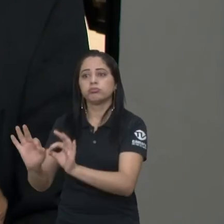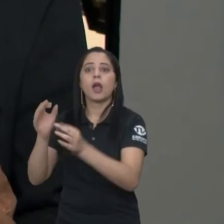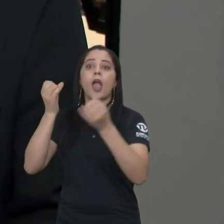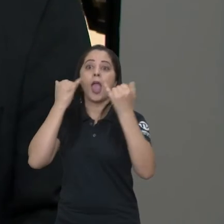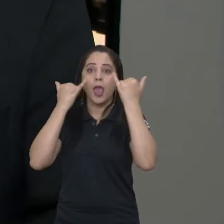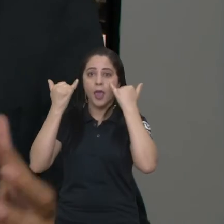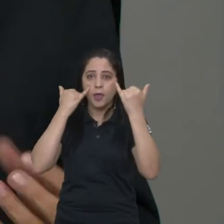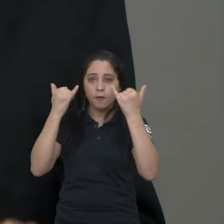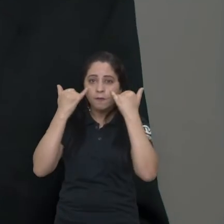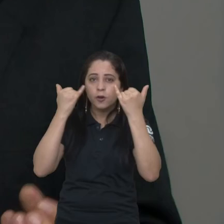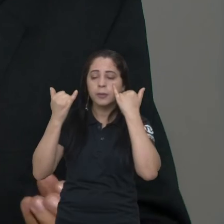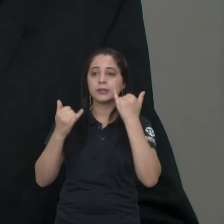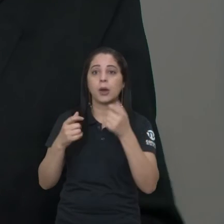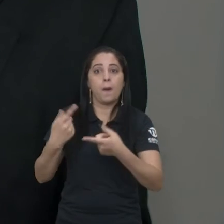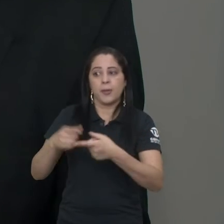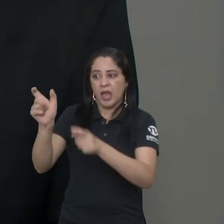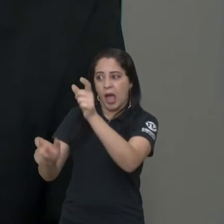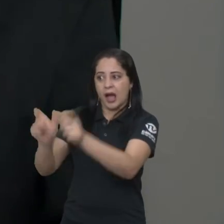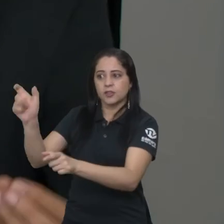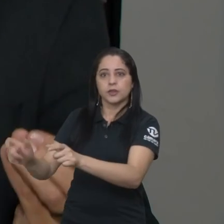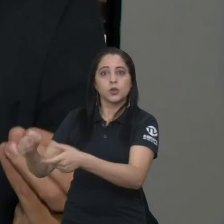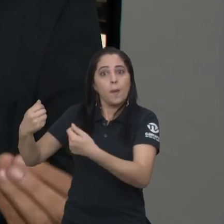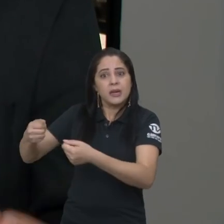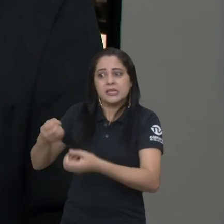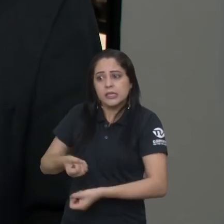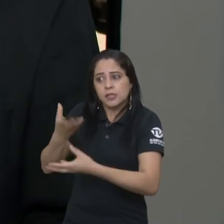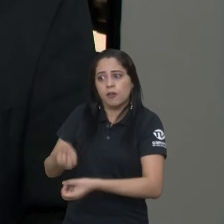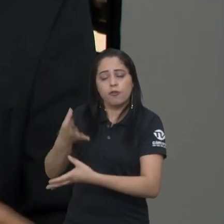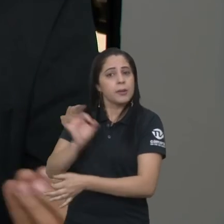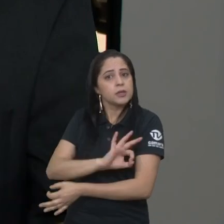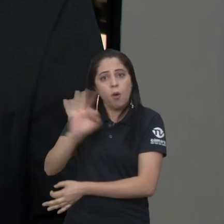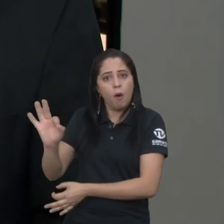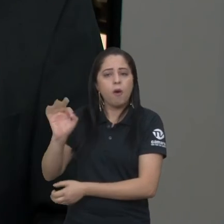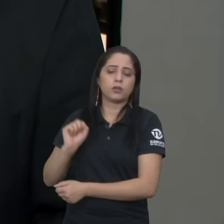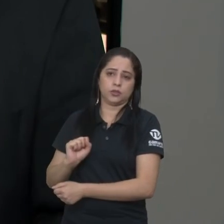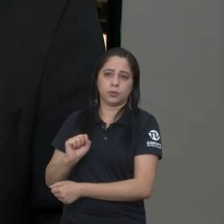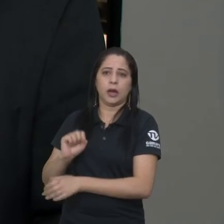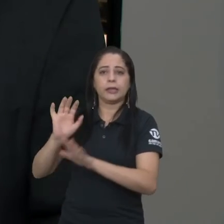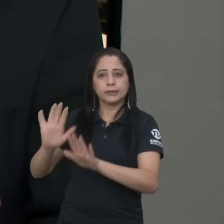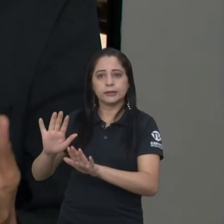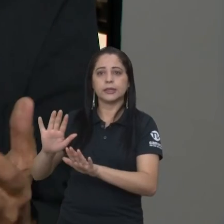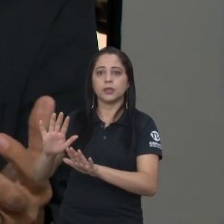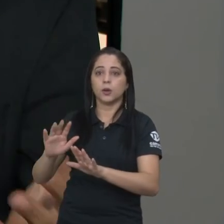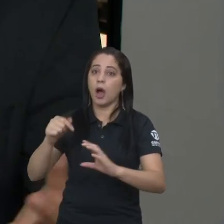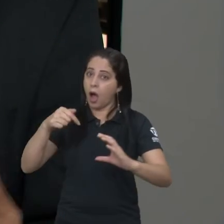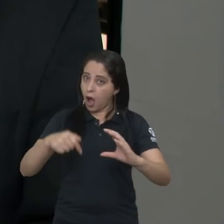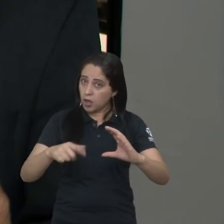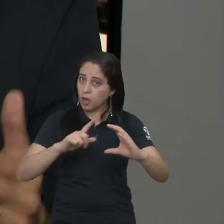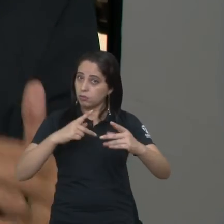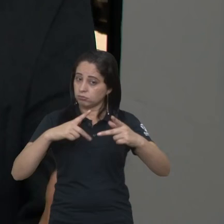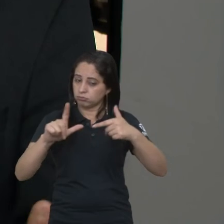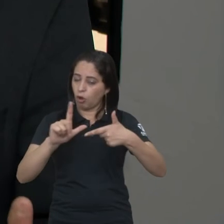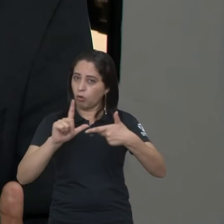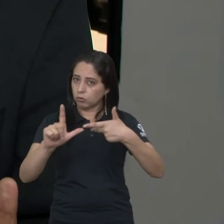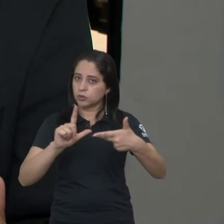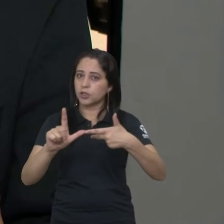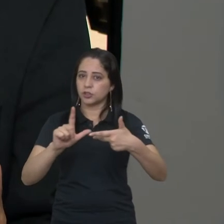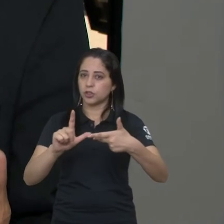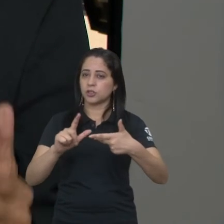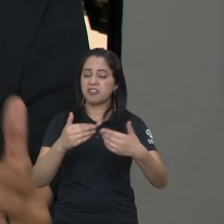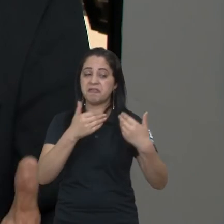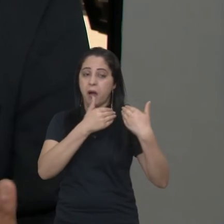comunicação que é importante. As pessoas estão sedentas de boa informação. Então, acho que o legislativo,